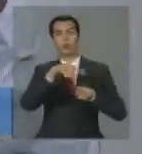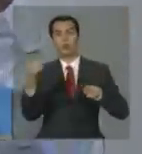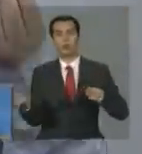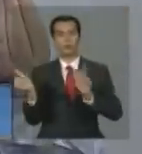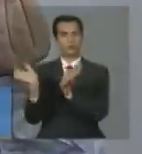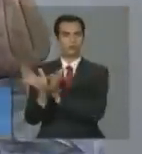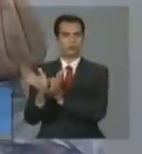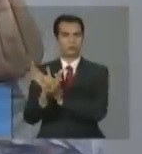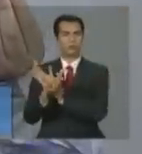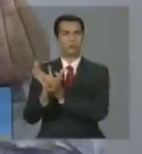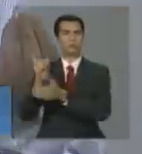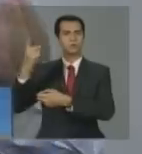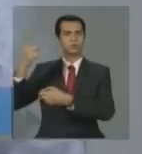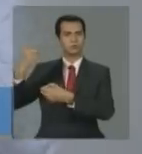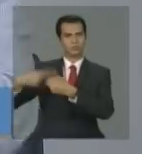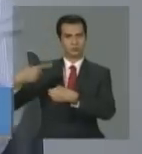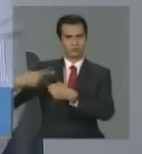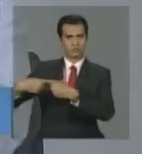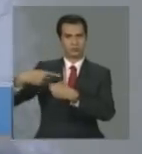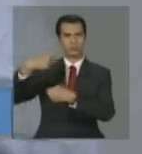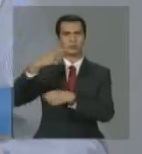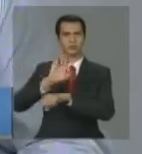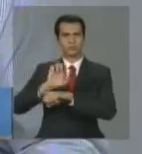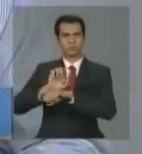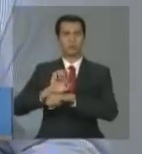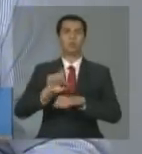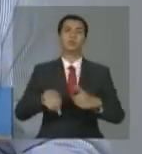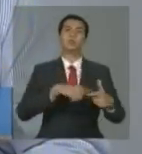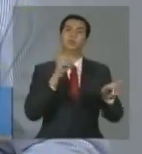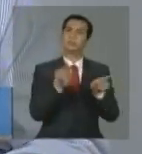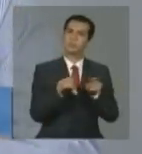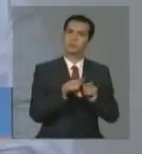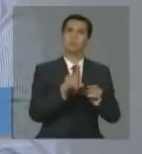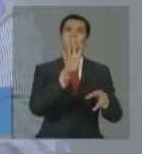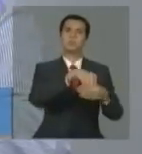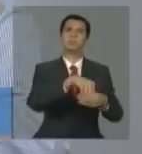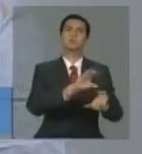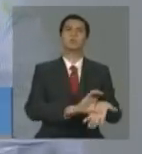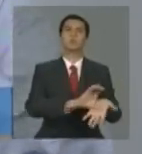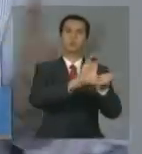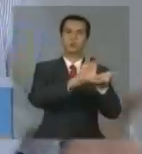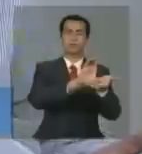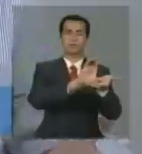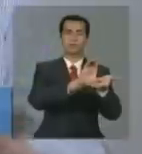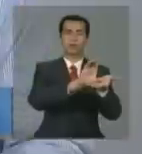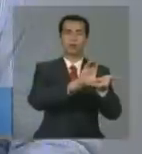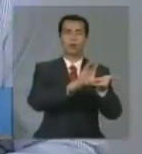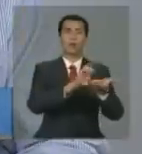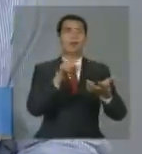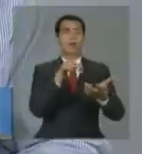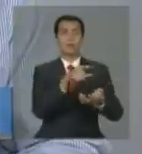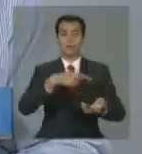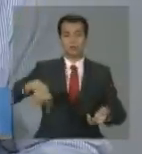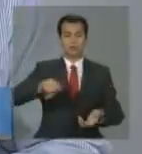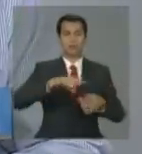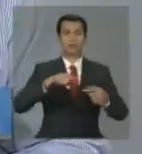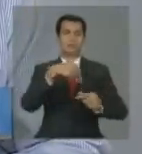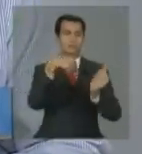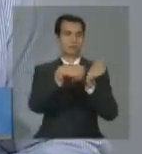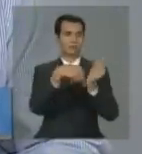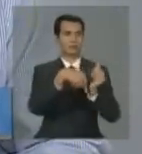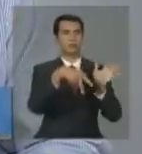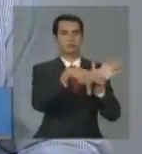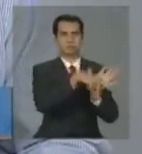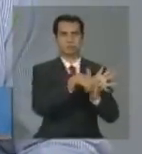adjuntos, um para a secretaria, outro para o conselho. Então, a gestão da senha do conselho é independente da gestão da